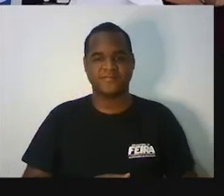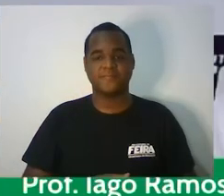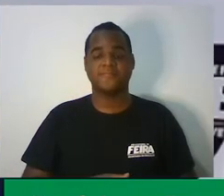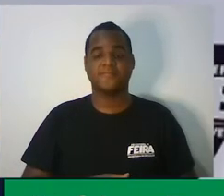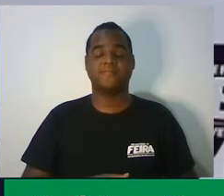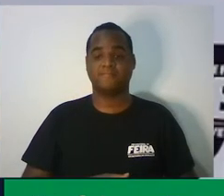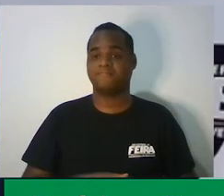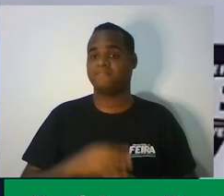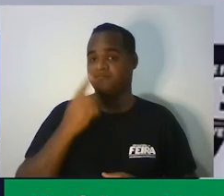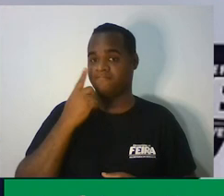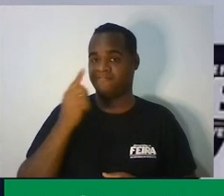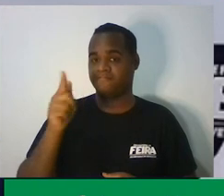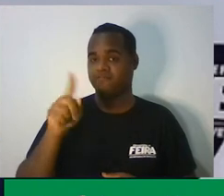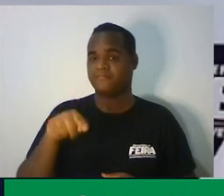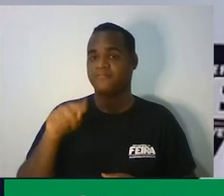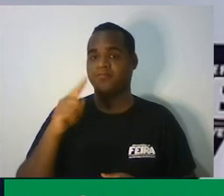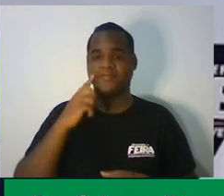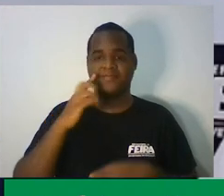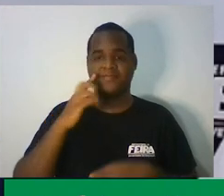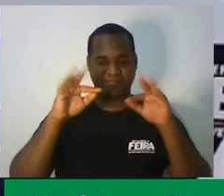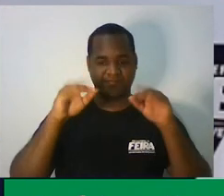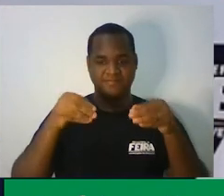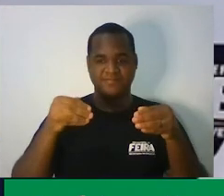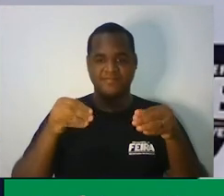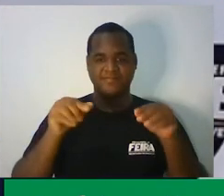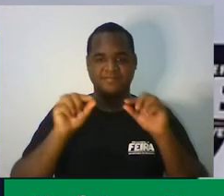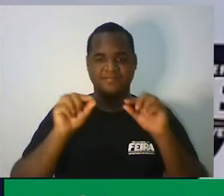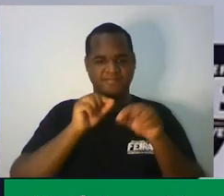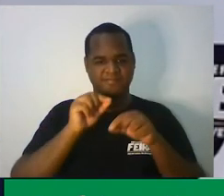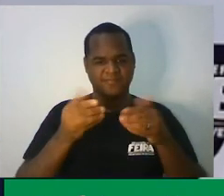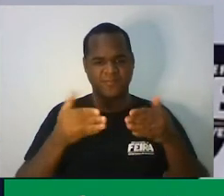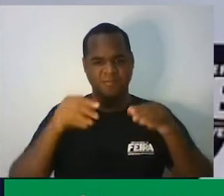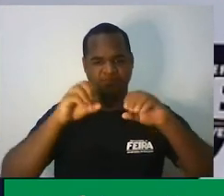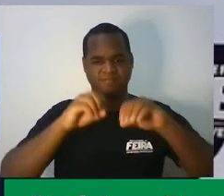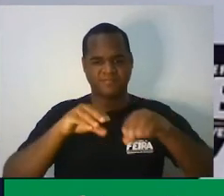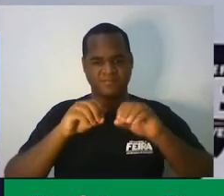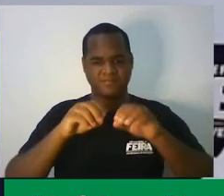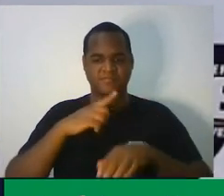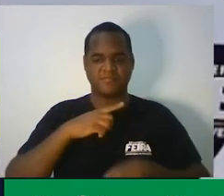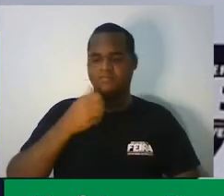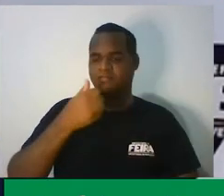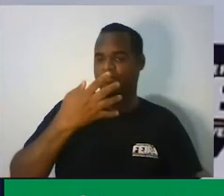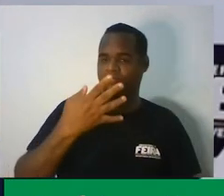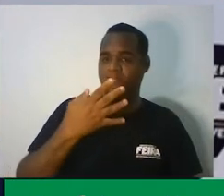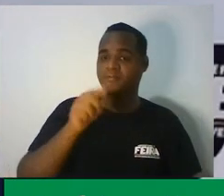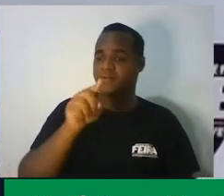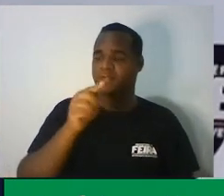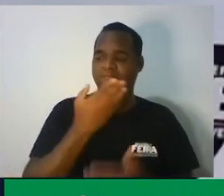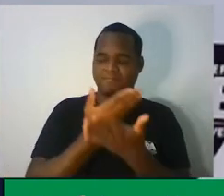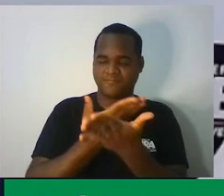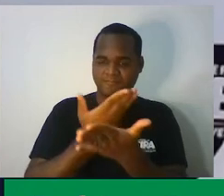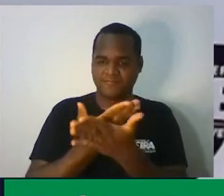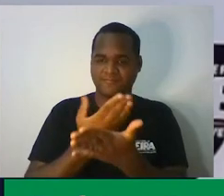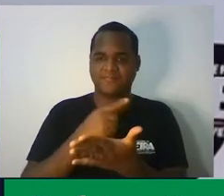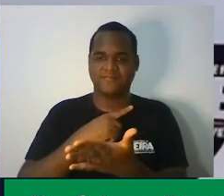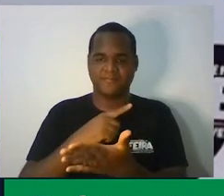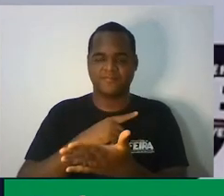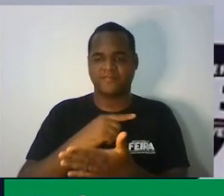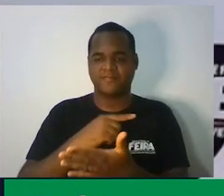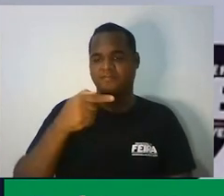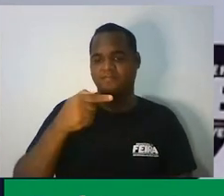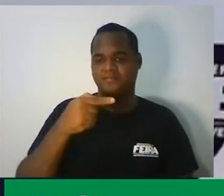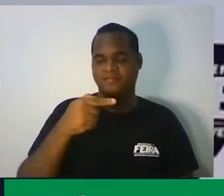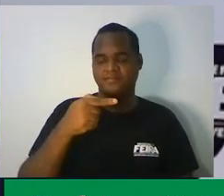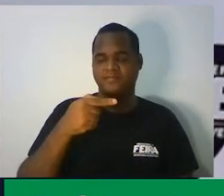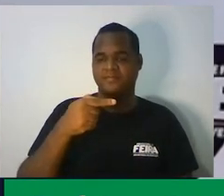para a gente conseguir finalizar essa nossa aula de número 14 para você, estudante do